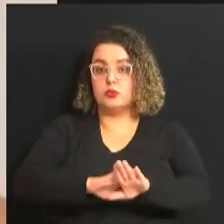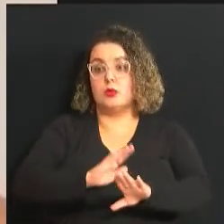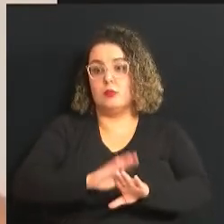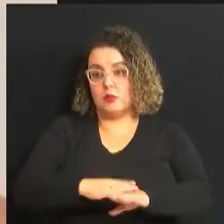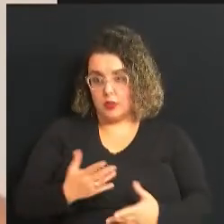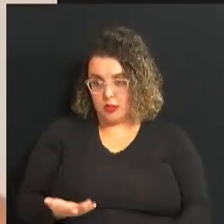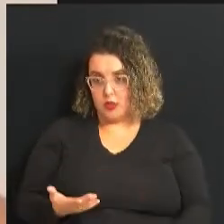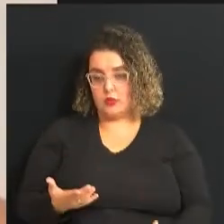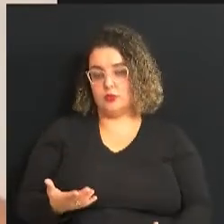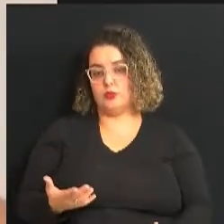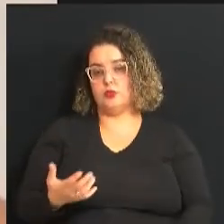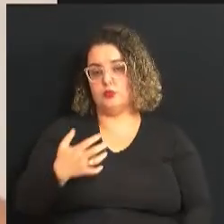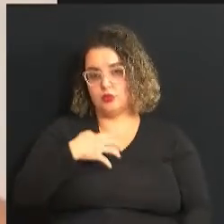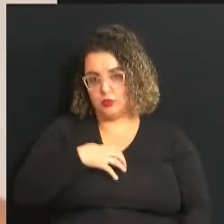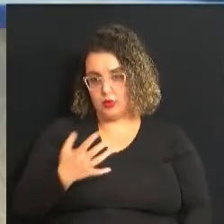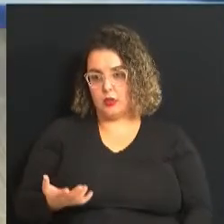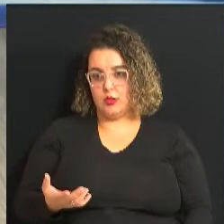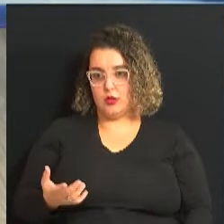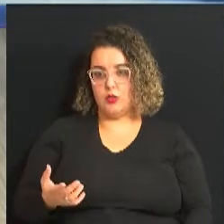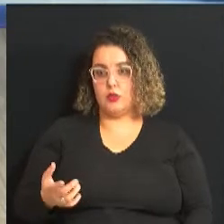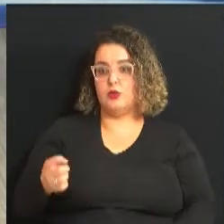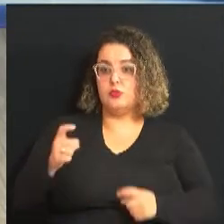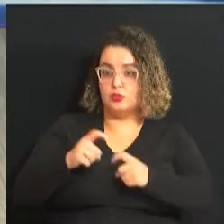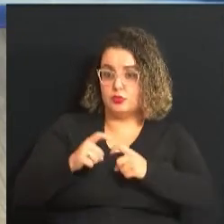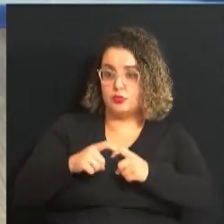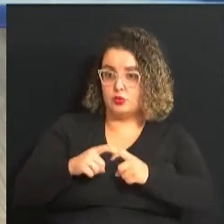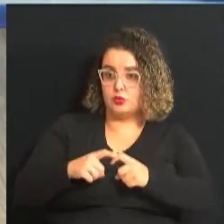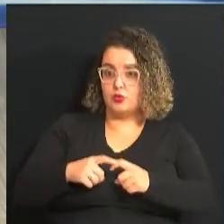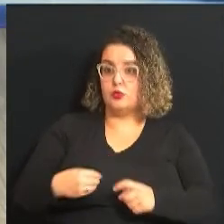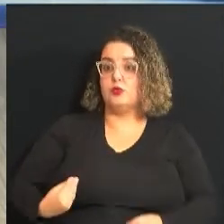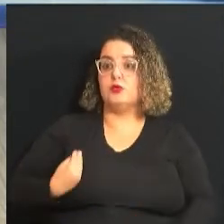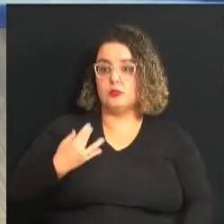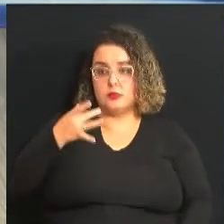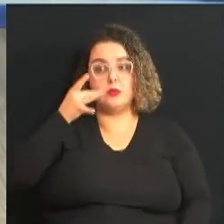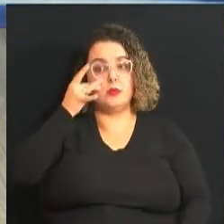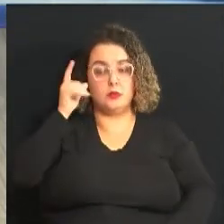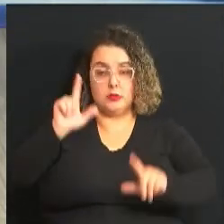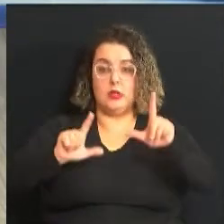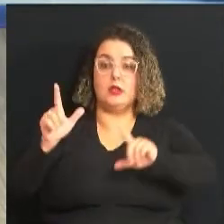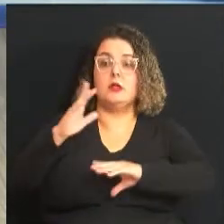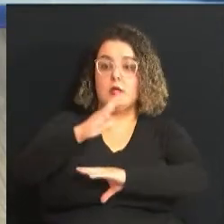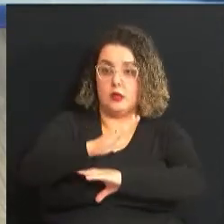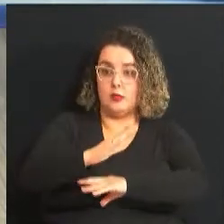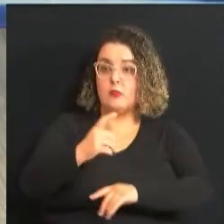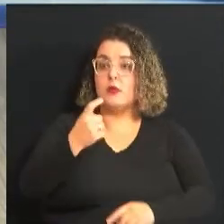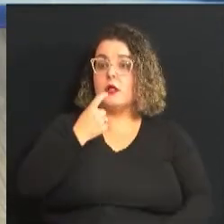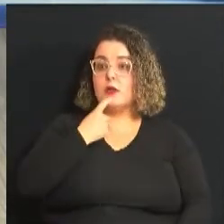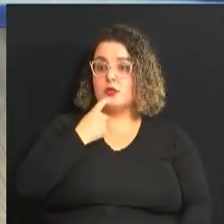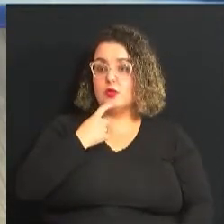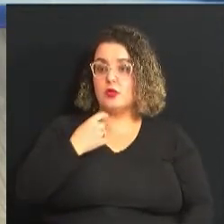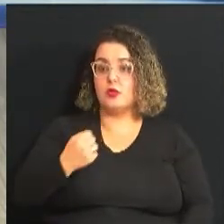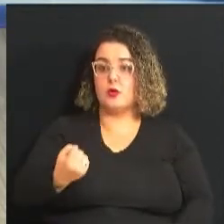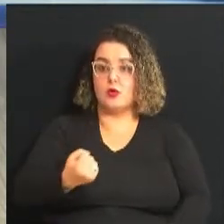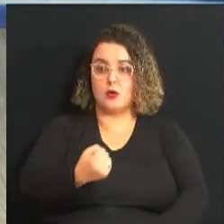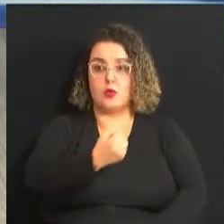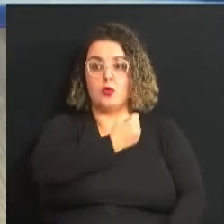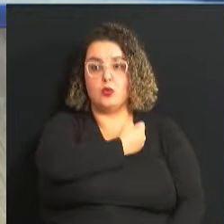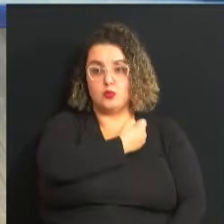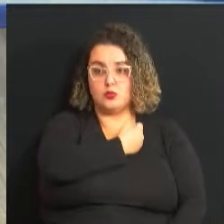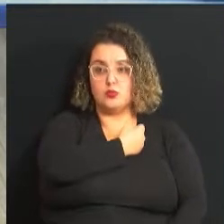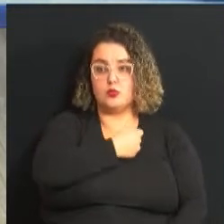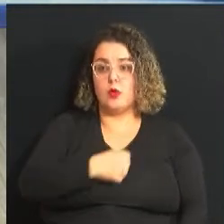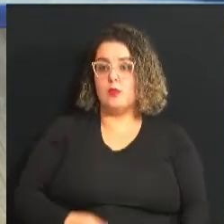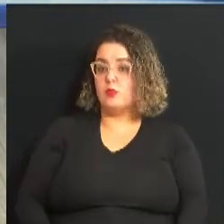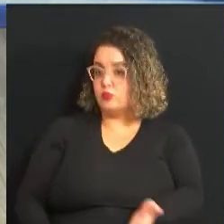método. Doutora Isabela, a gente está ao vivo aqui na tela da TV Câmara Campinas. O nosso WhatsApp é esse aí que está aparecendo